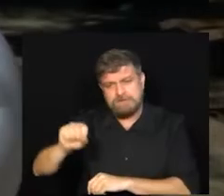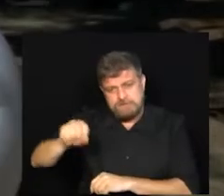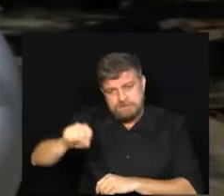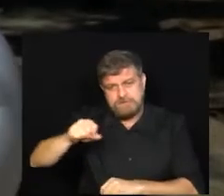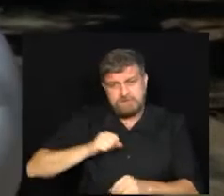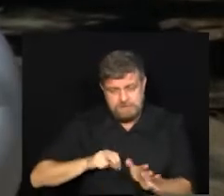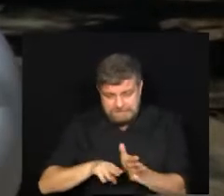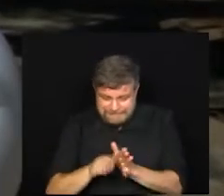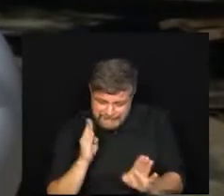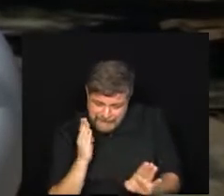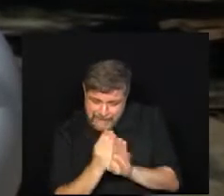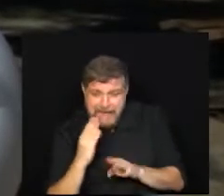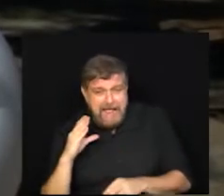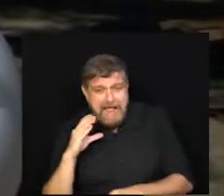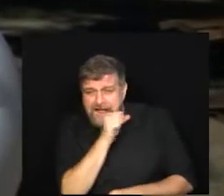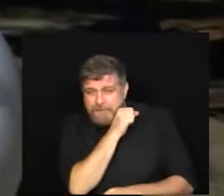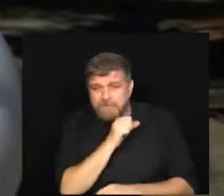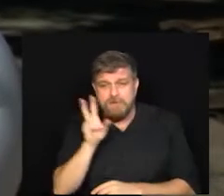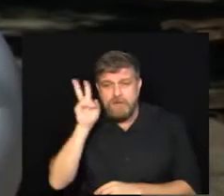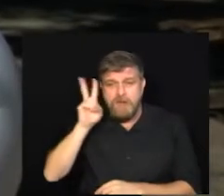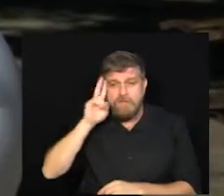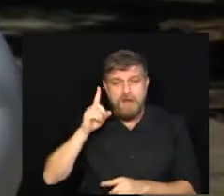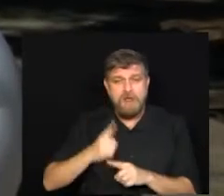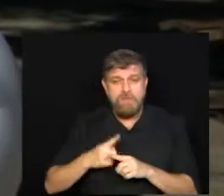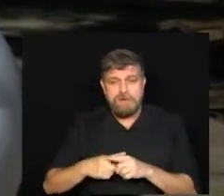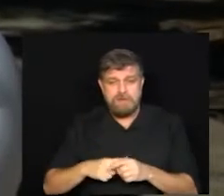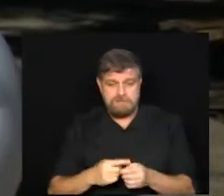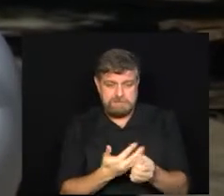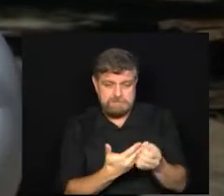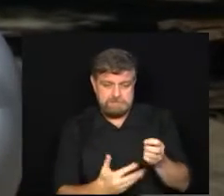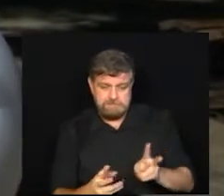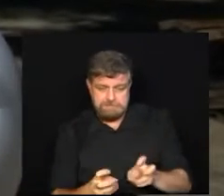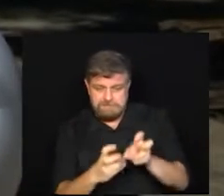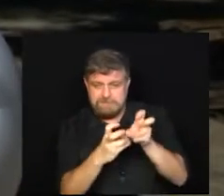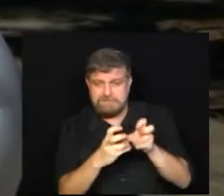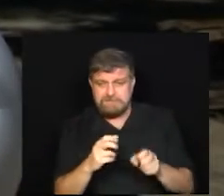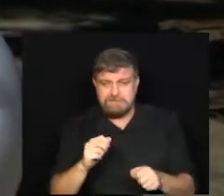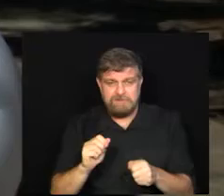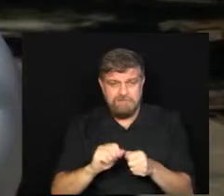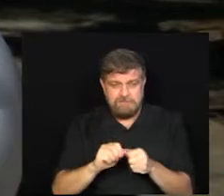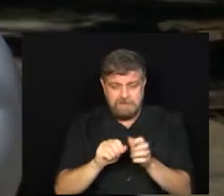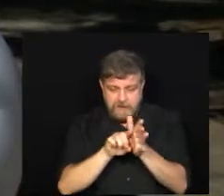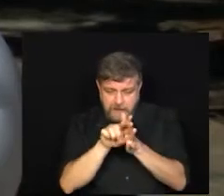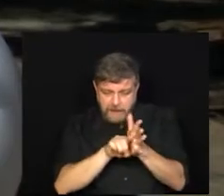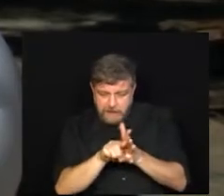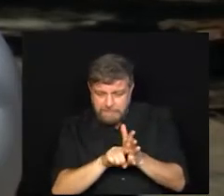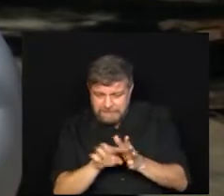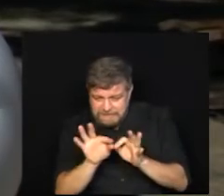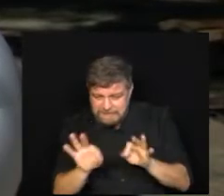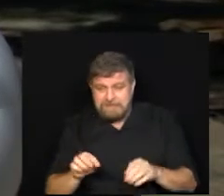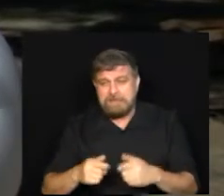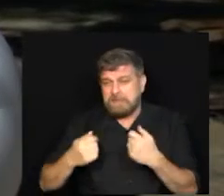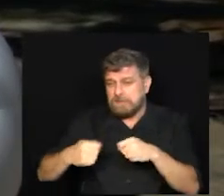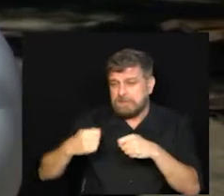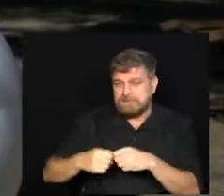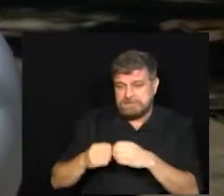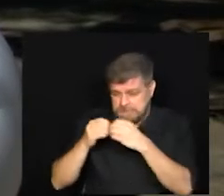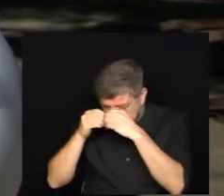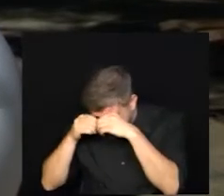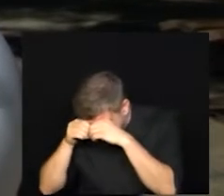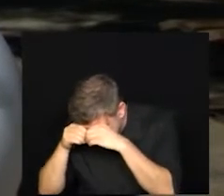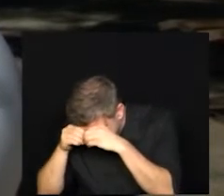ele é importante ser lembrado, porque às vezes o diagnóstico da leucemia pode ser feito de uma forma simples. Nem sempre a gente precisa de exames